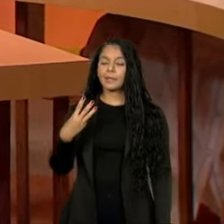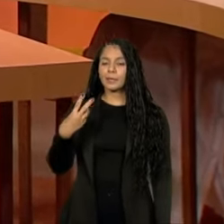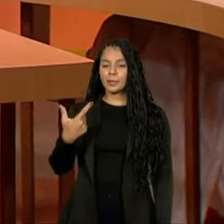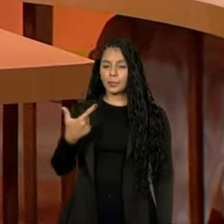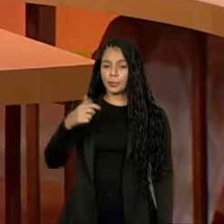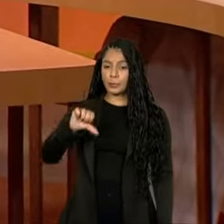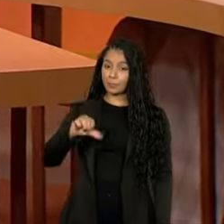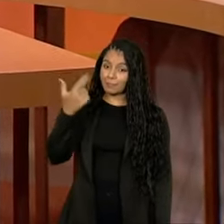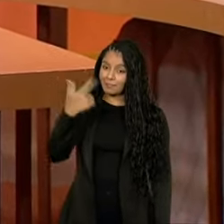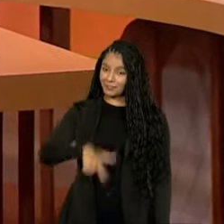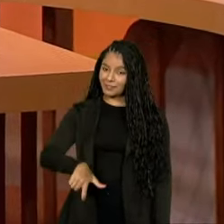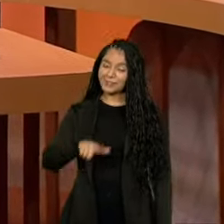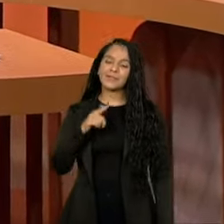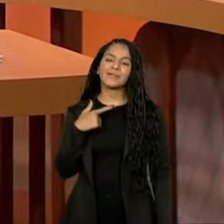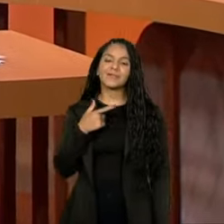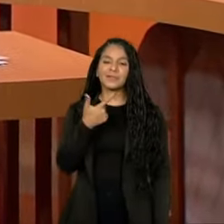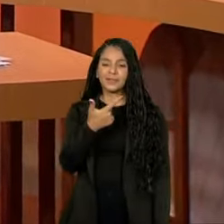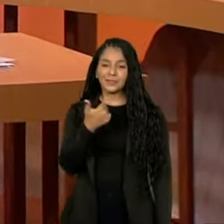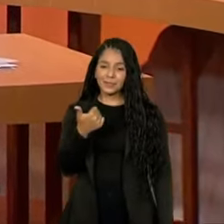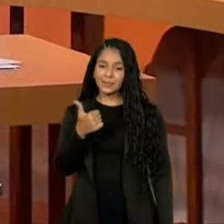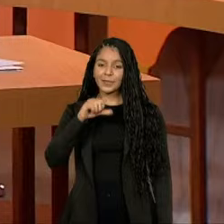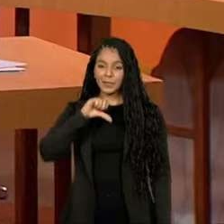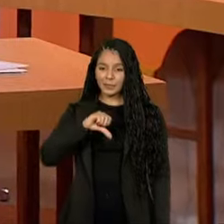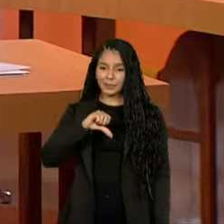219-9903-5329. Vou repetir, hein? Prefixo